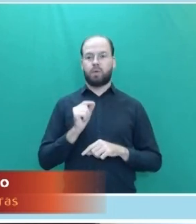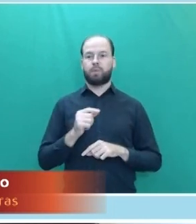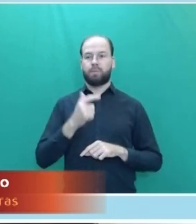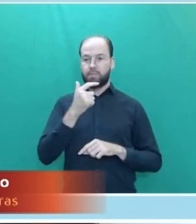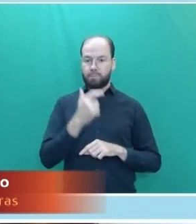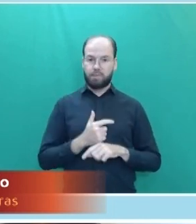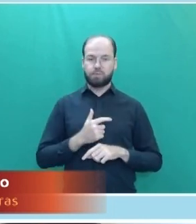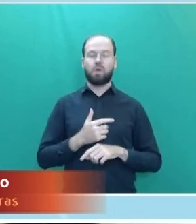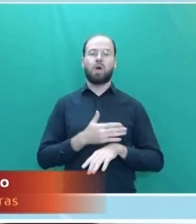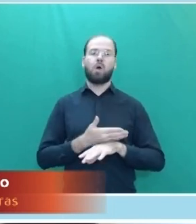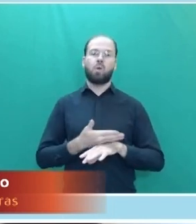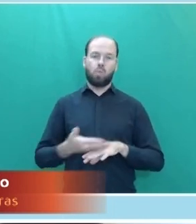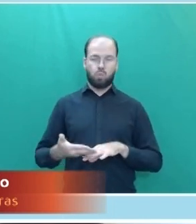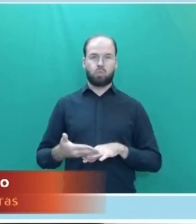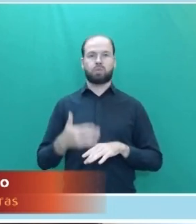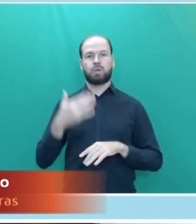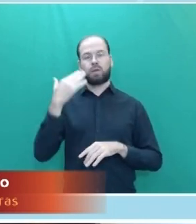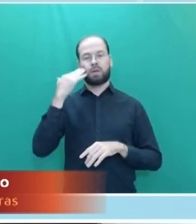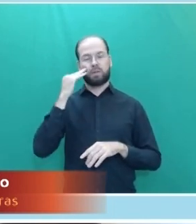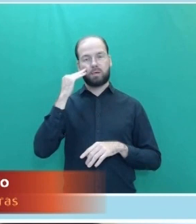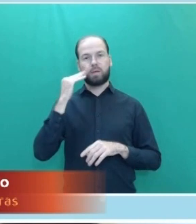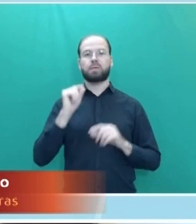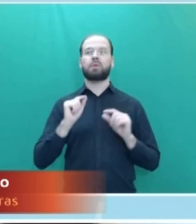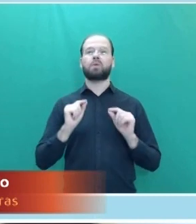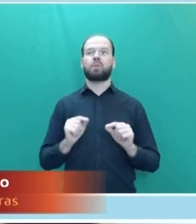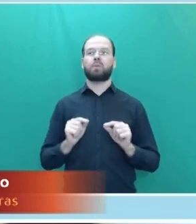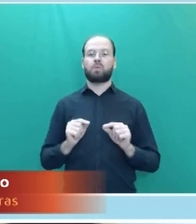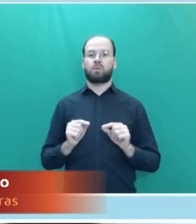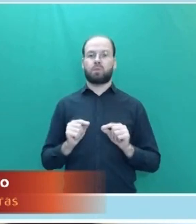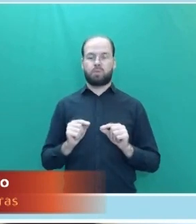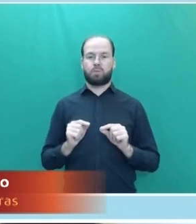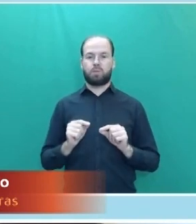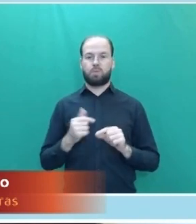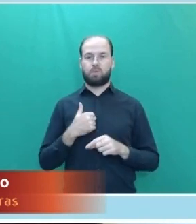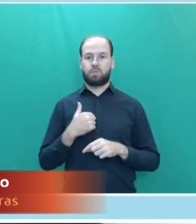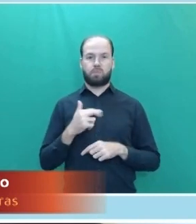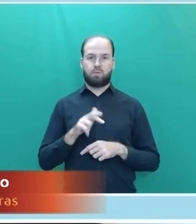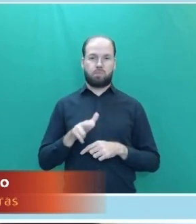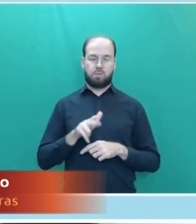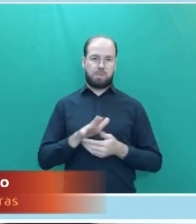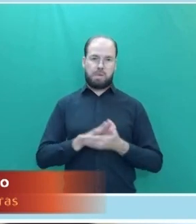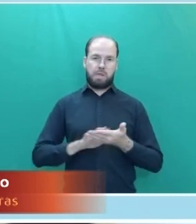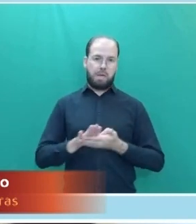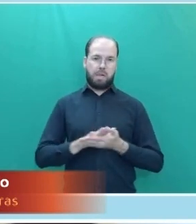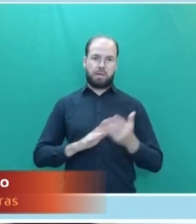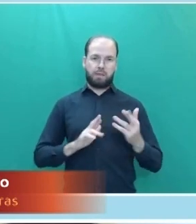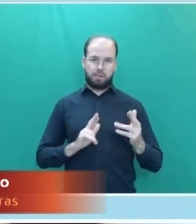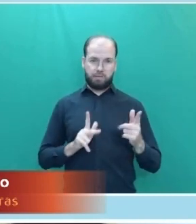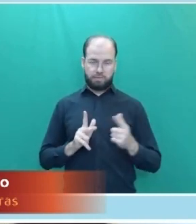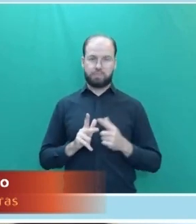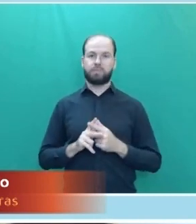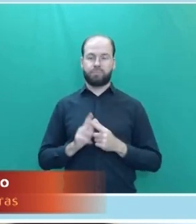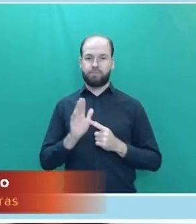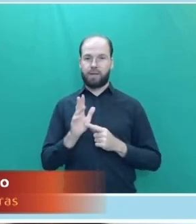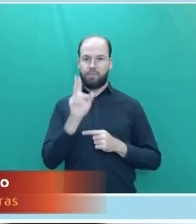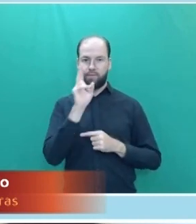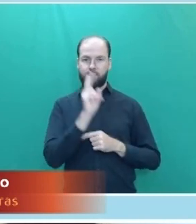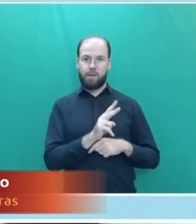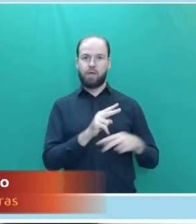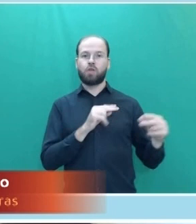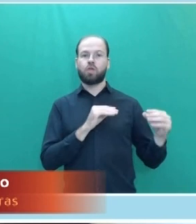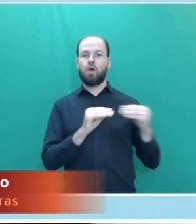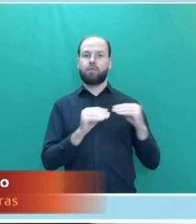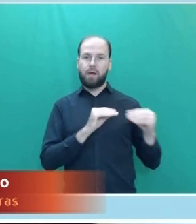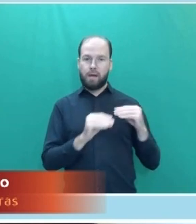pessoas se acostumem, que entendam que não tem nada de diferente, né? O que elas veem numa novela, às